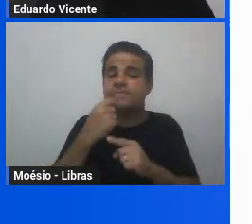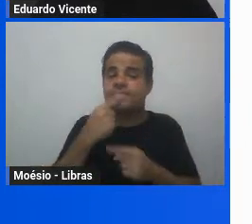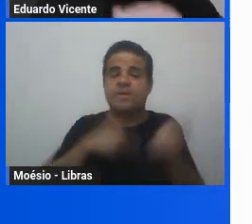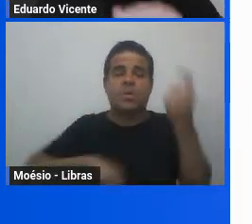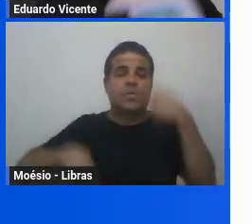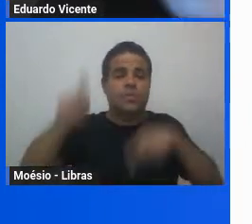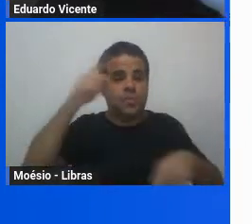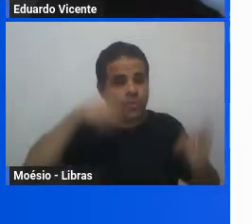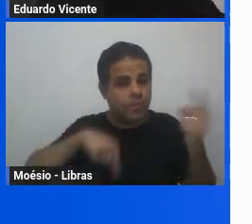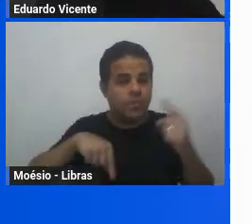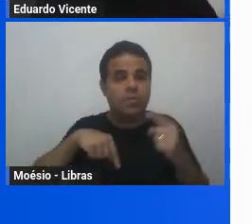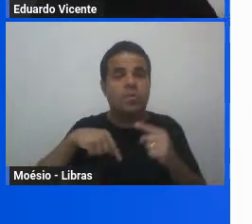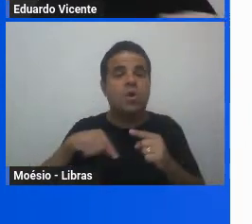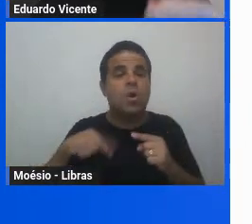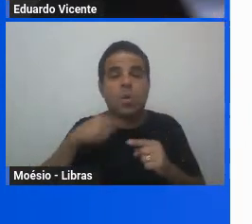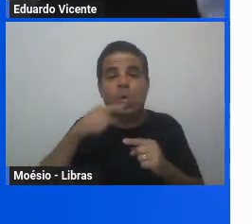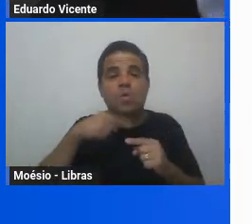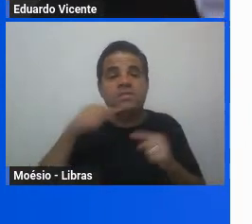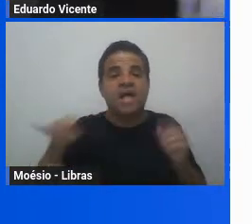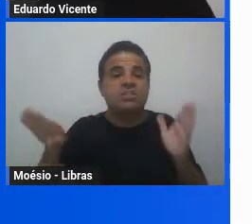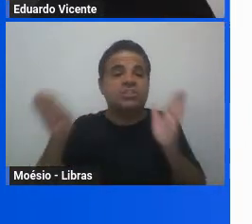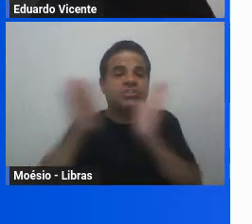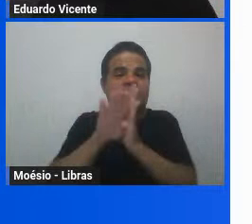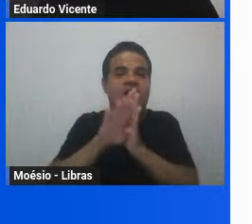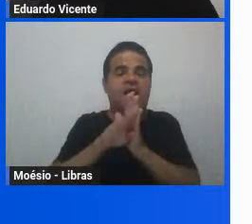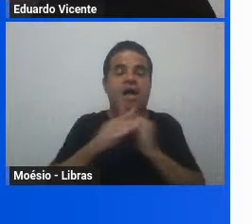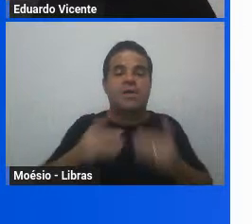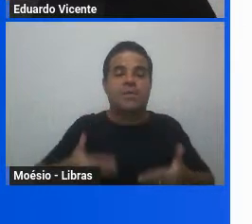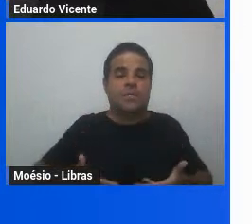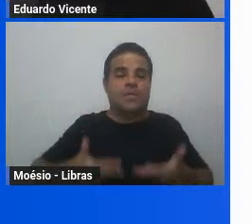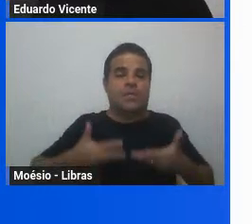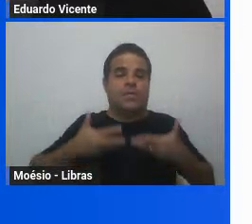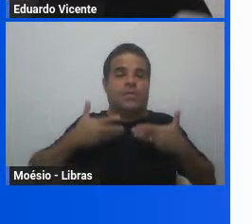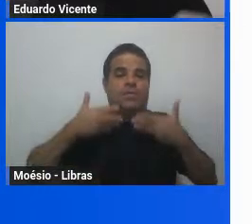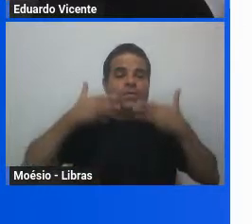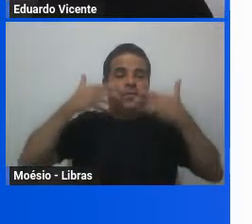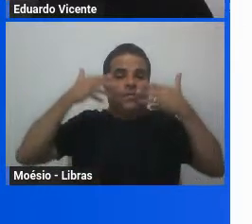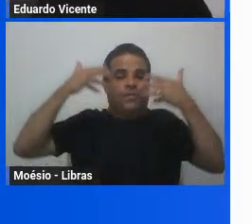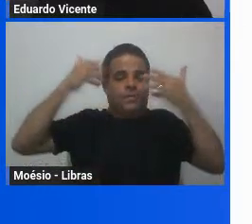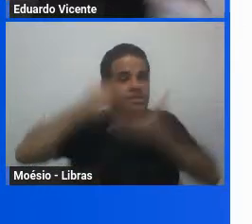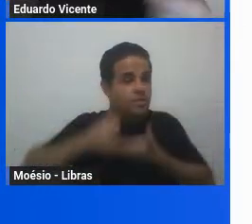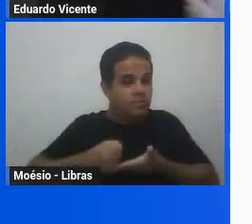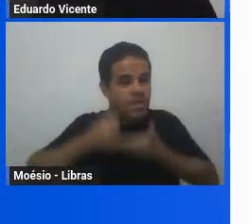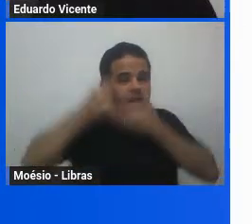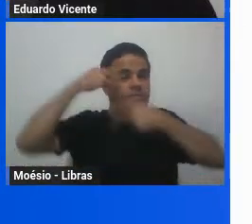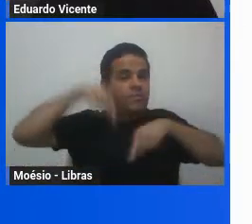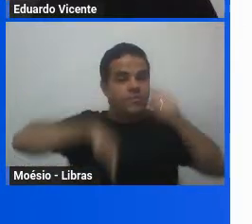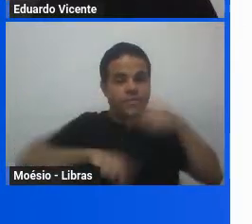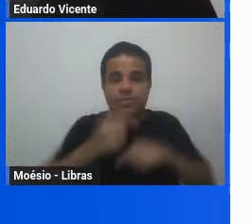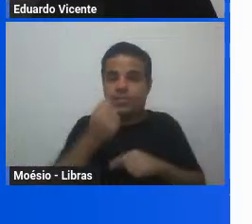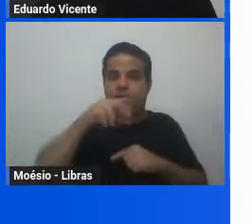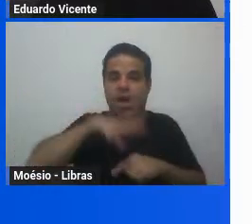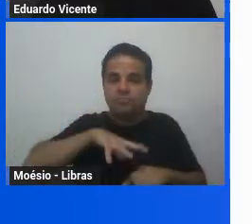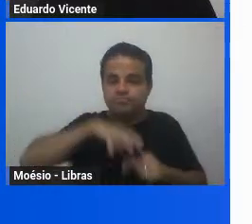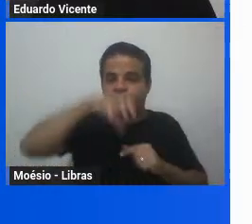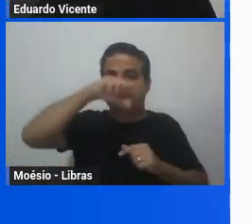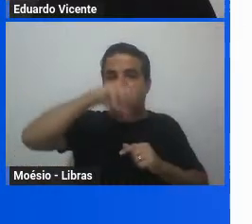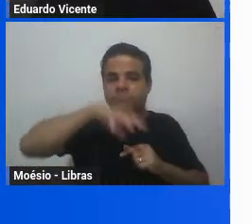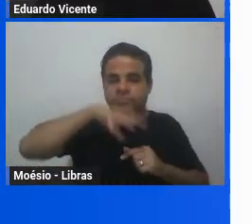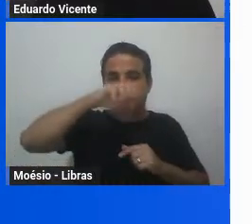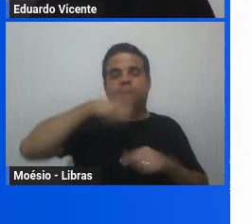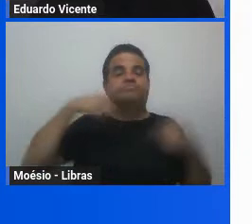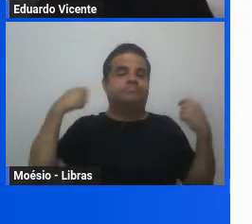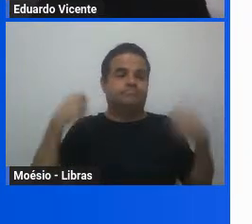consegue completar toda a cabeça, então não leva o oxigênio na quantidade o suficiente para fornecer, né,